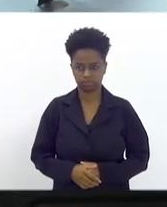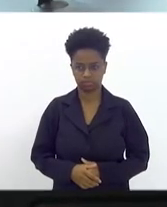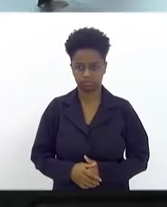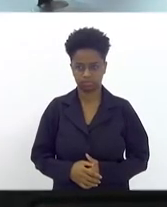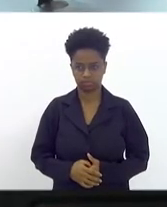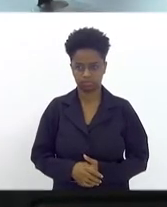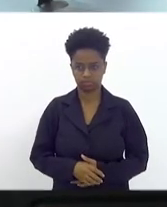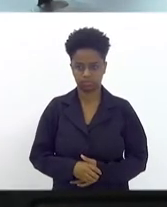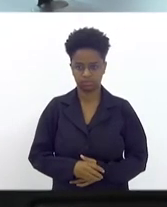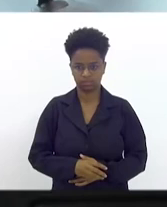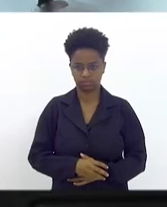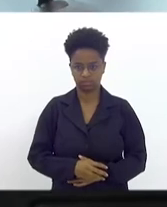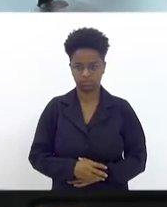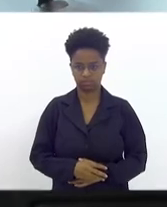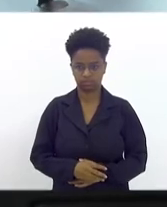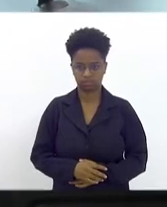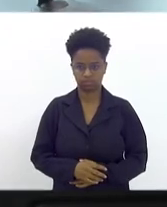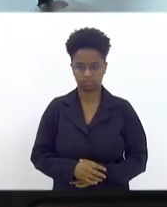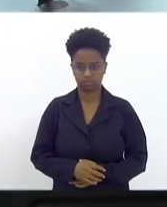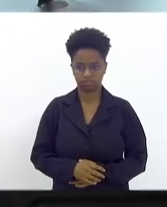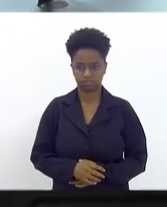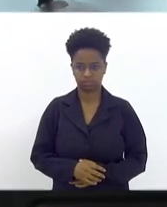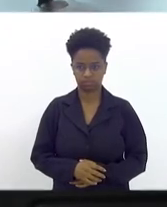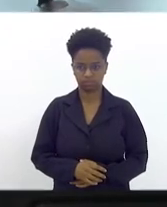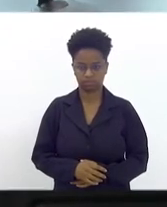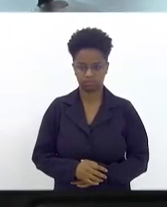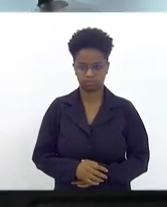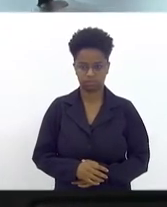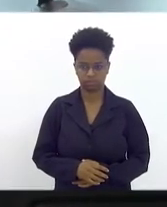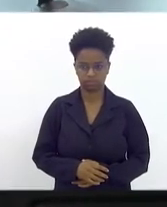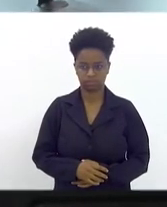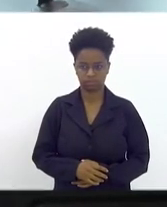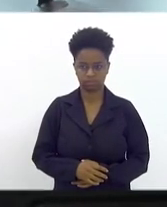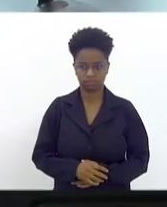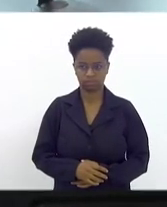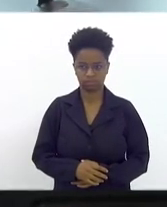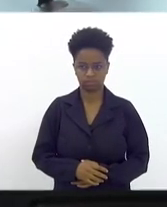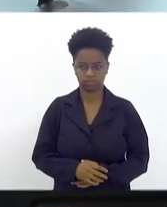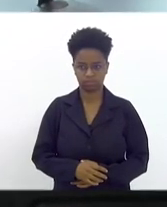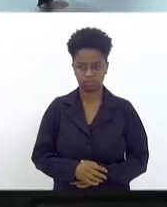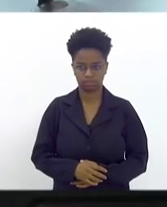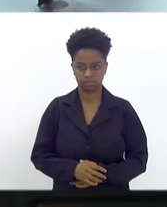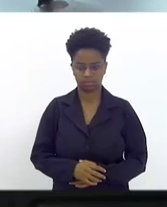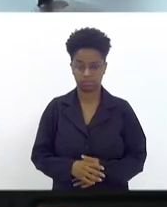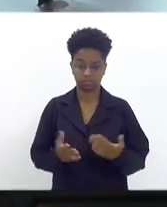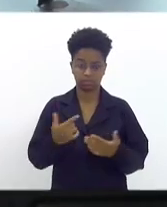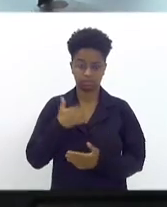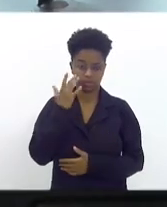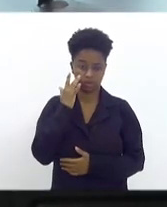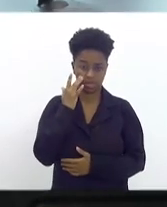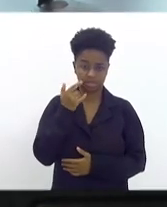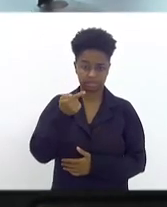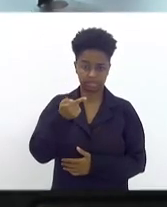Não pode invadir. Para às 15. É 2 horas a gente vai ter. Chamar todo mundo não vai dar tempo. Mas eu acho que assim, essas 7